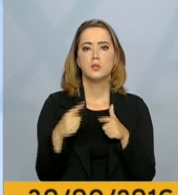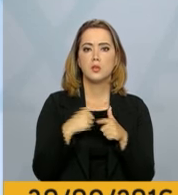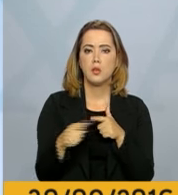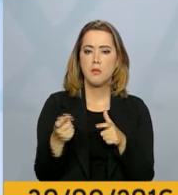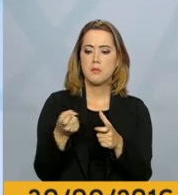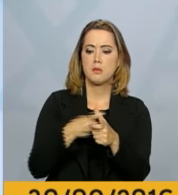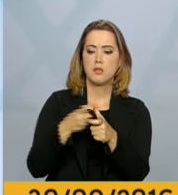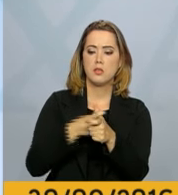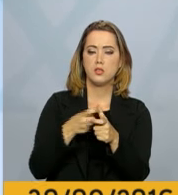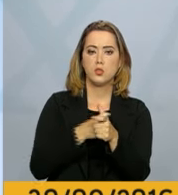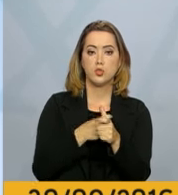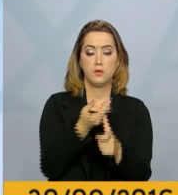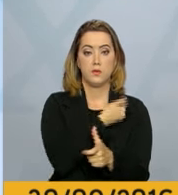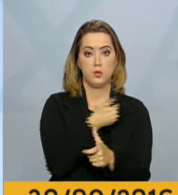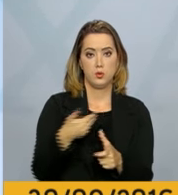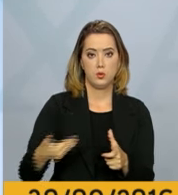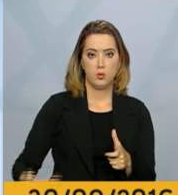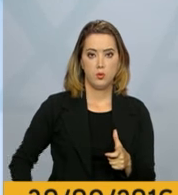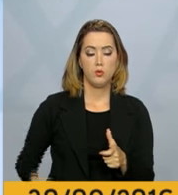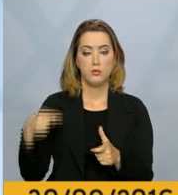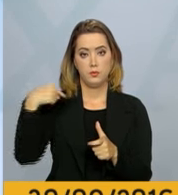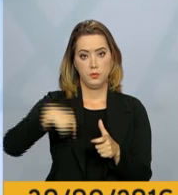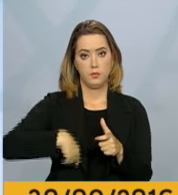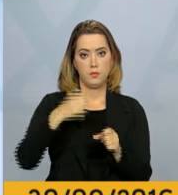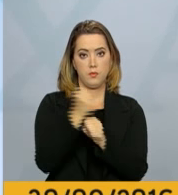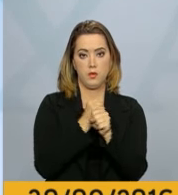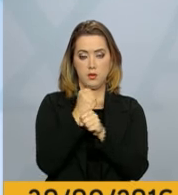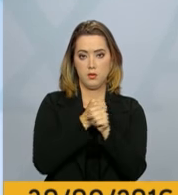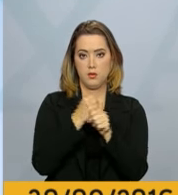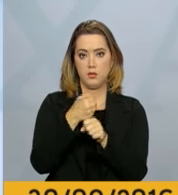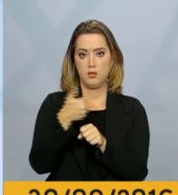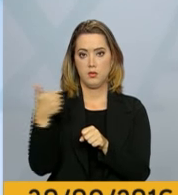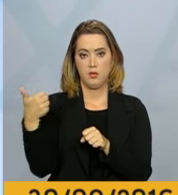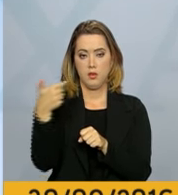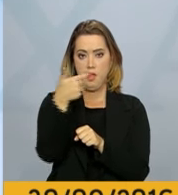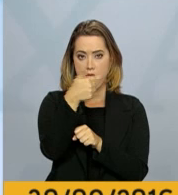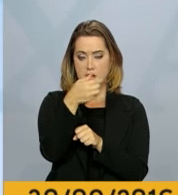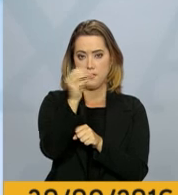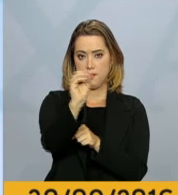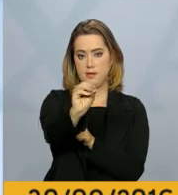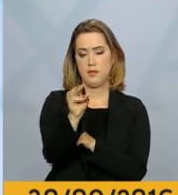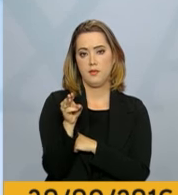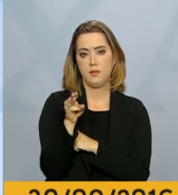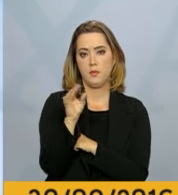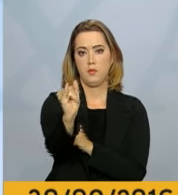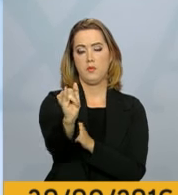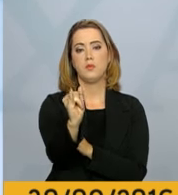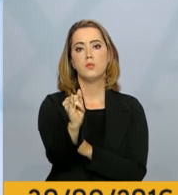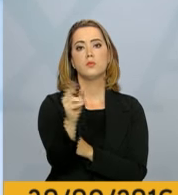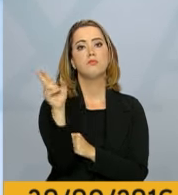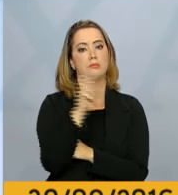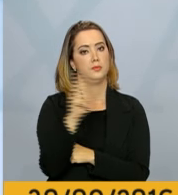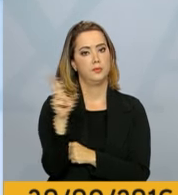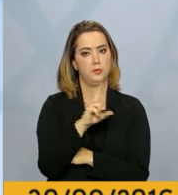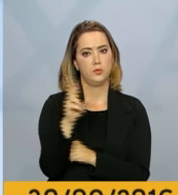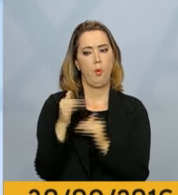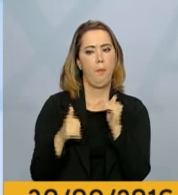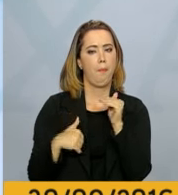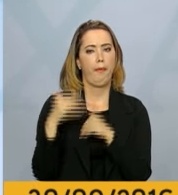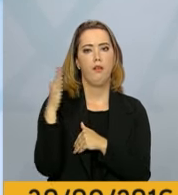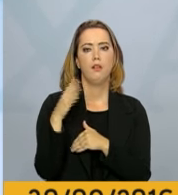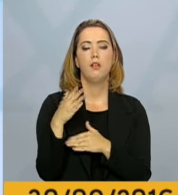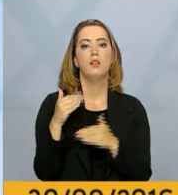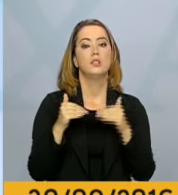primário do governo central, neste ano, é de 170 bilhões e 500 milhões de reais. Muito